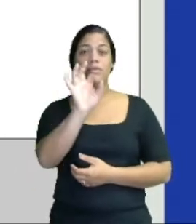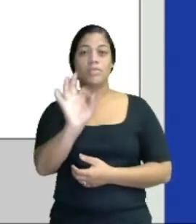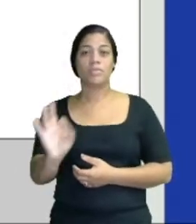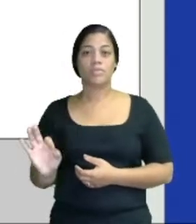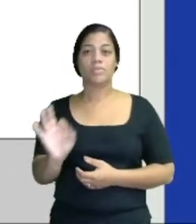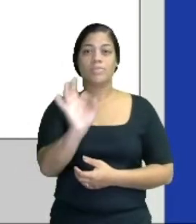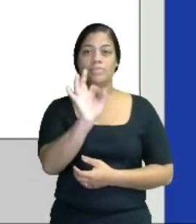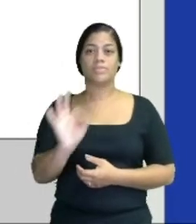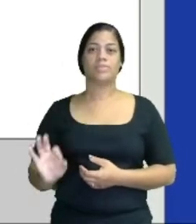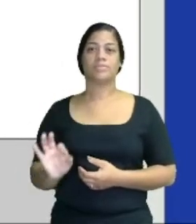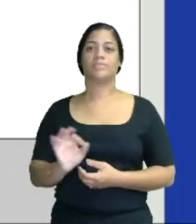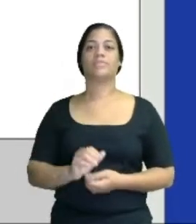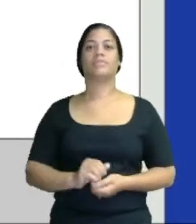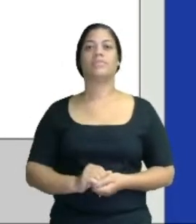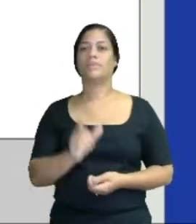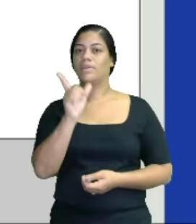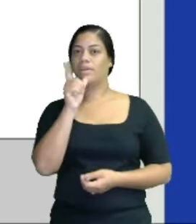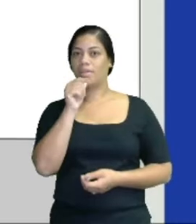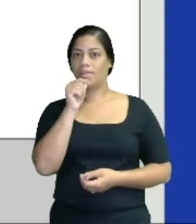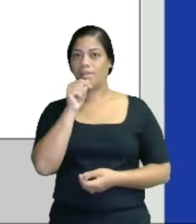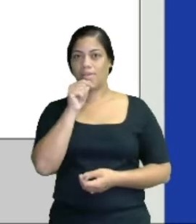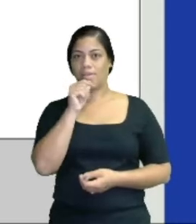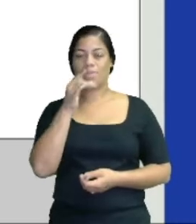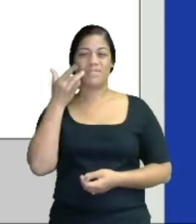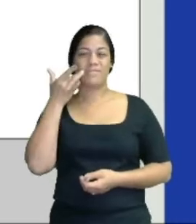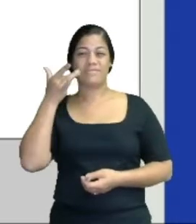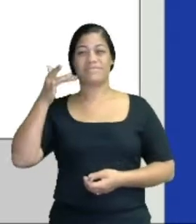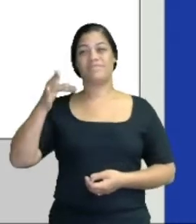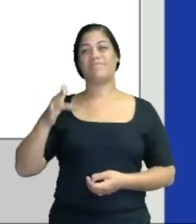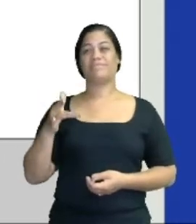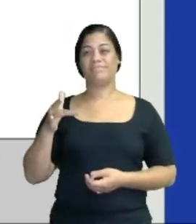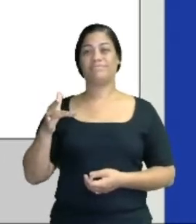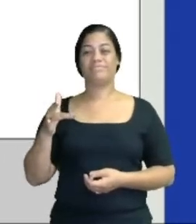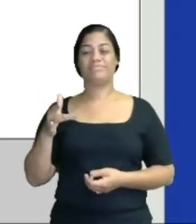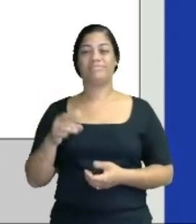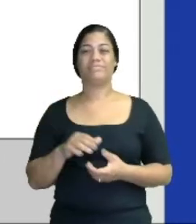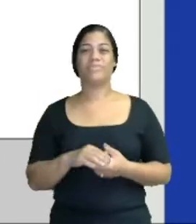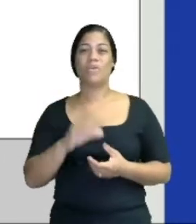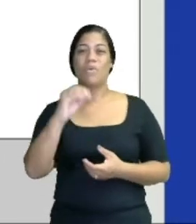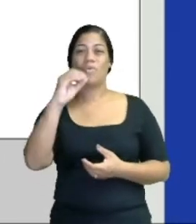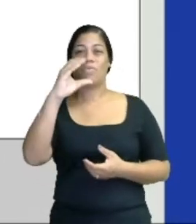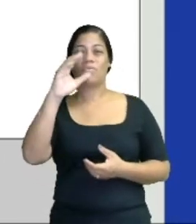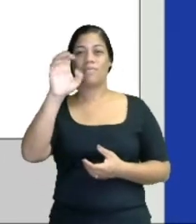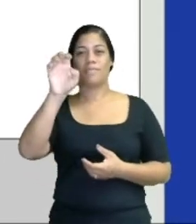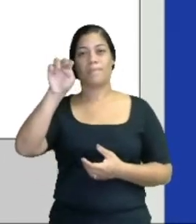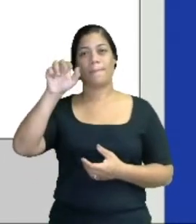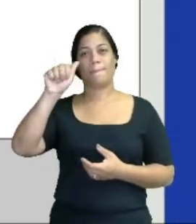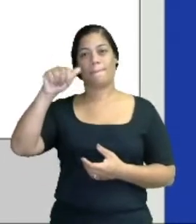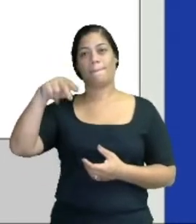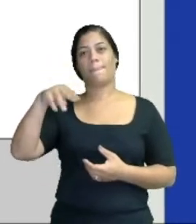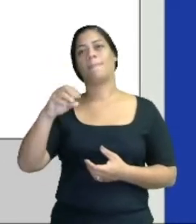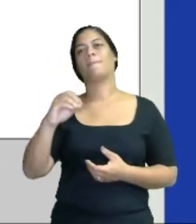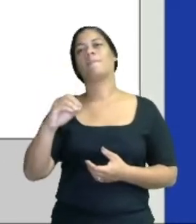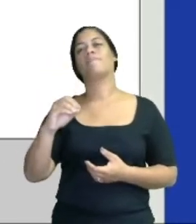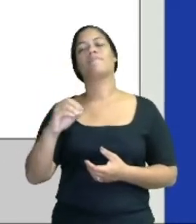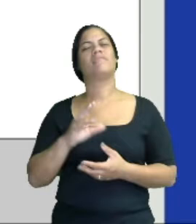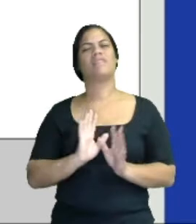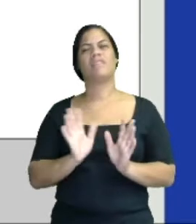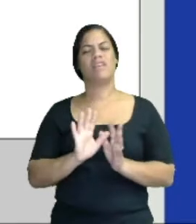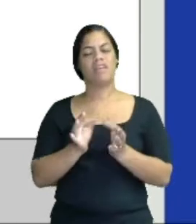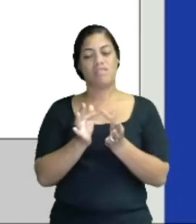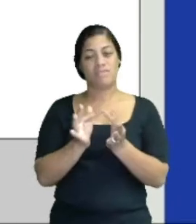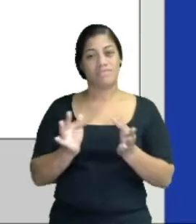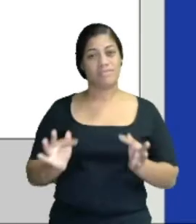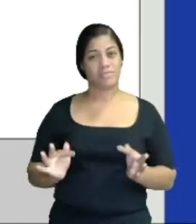97% é água salgada. Então, está nos oceanos. E não é tão simples